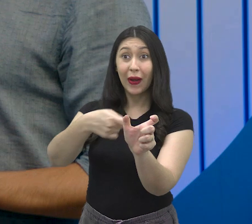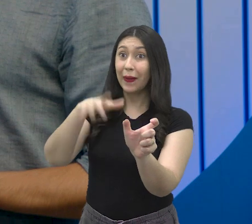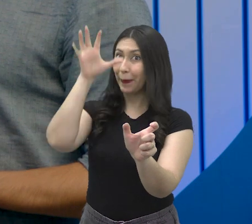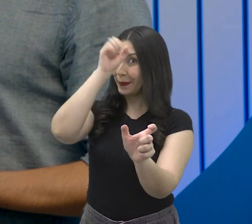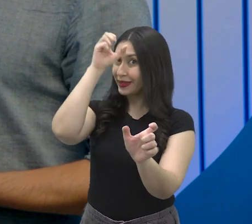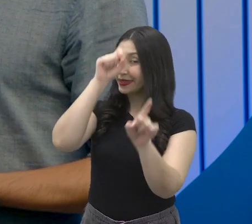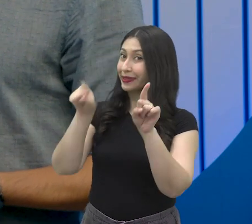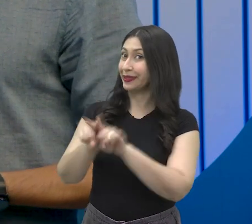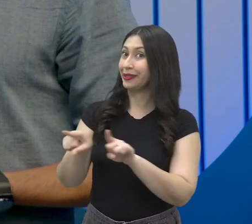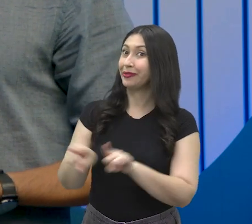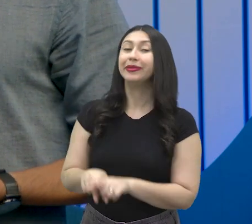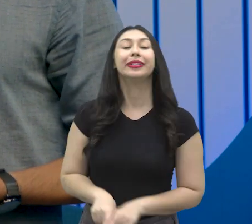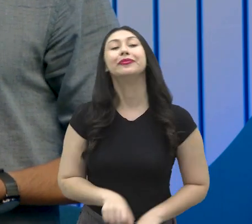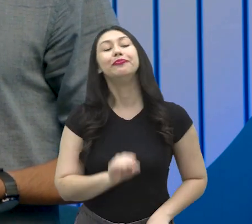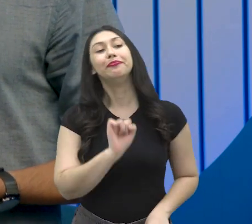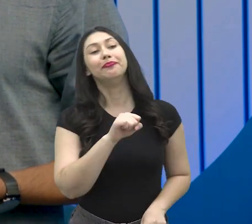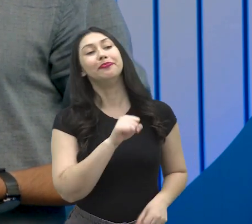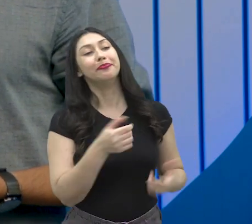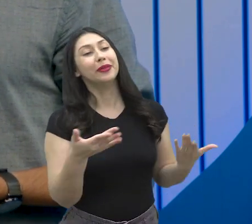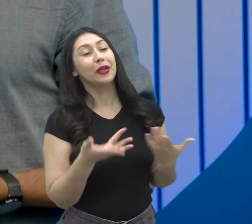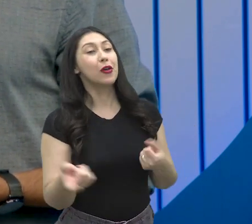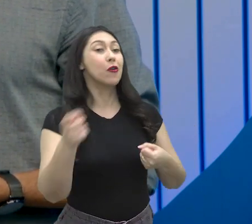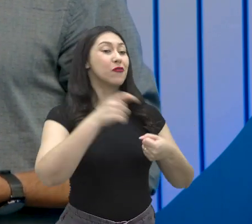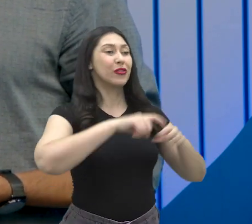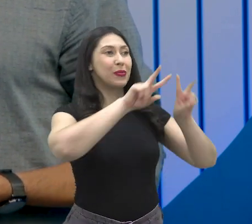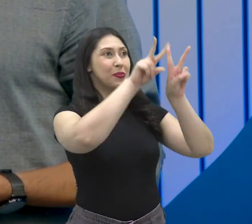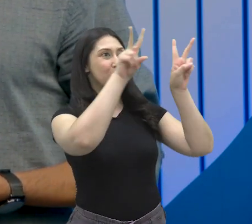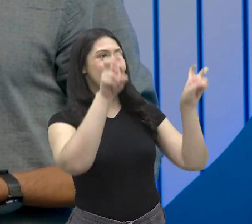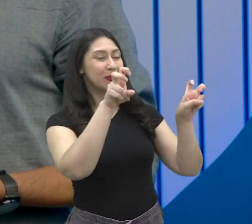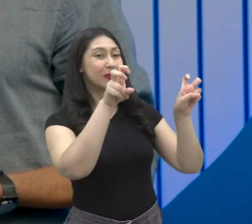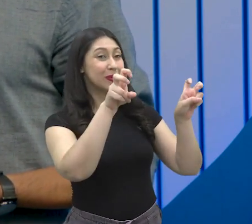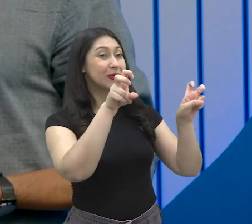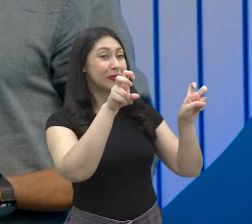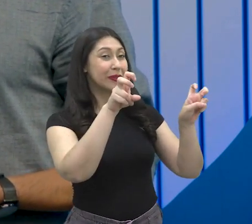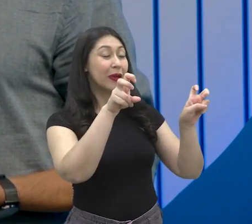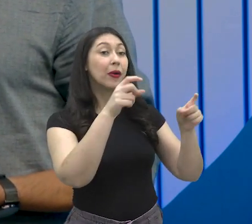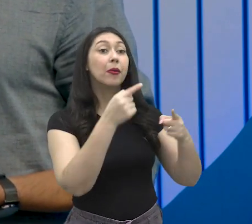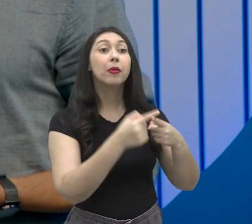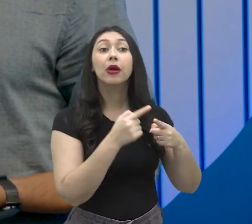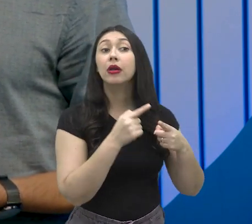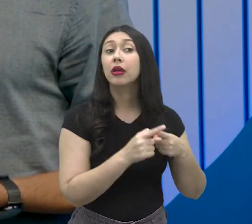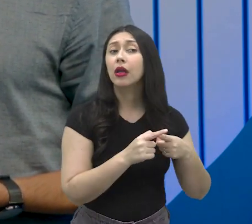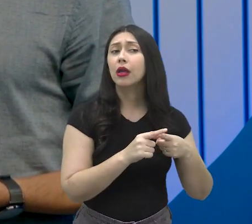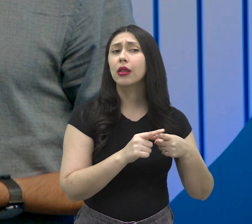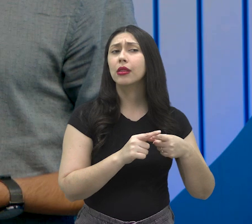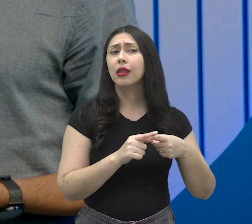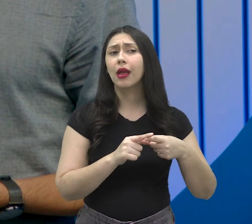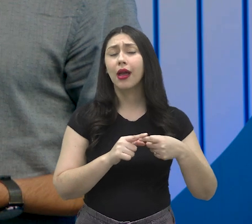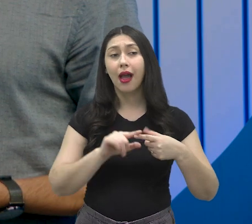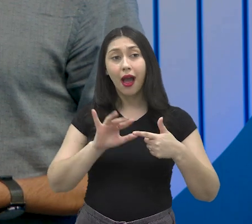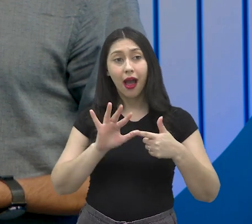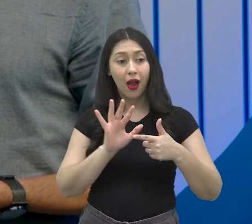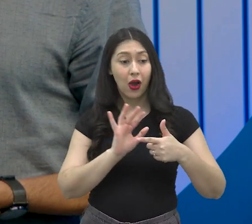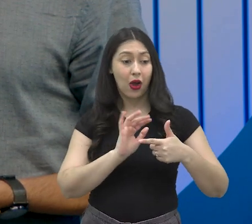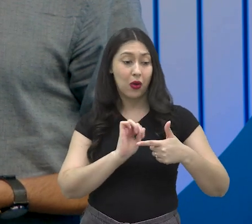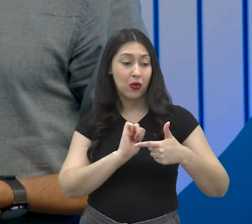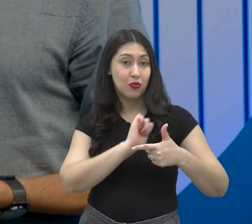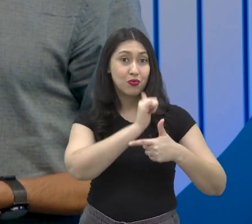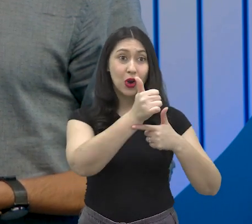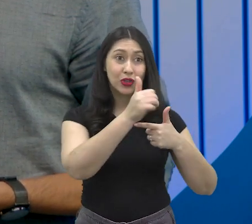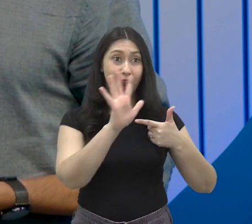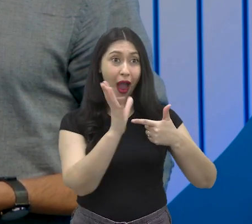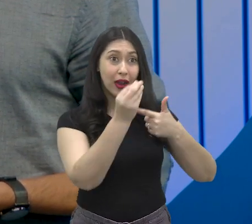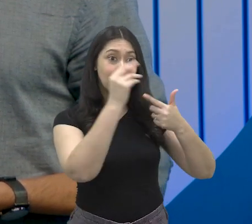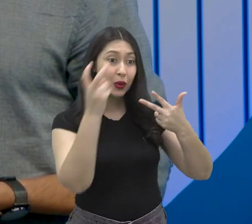diariamente aqui na Câmara. Exatamente. Agora a gente volta para o tema do programa de hoje, porque quando se trata de arte, cultura e esporte,